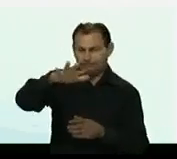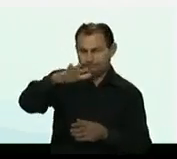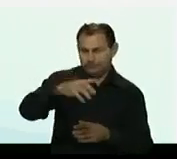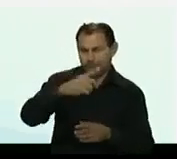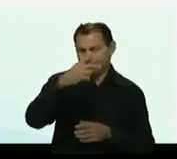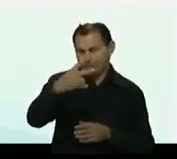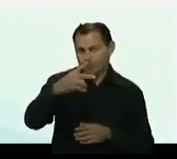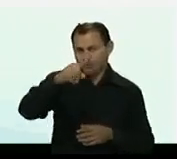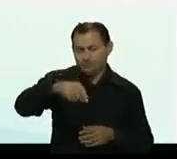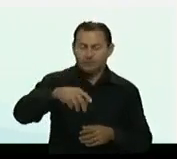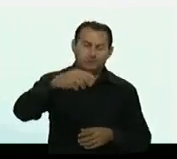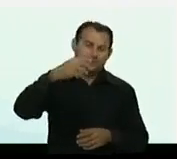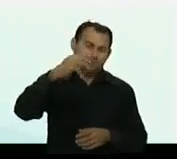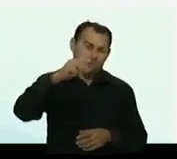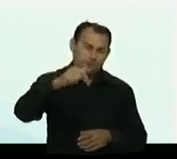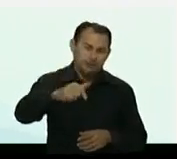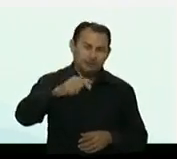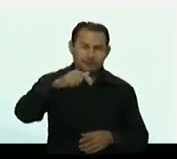aproximadamente